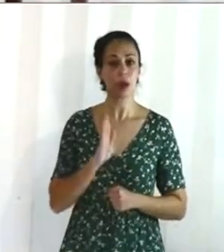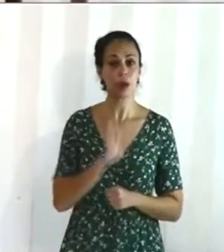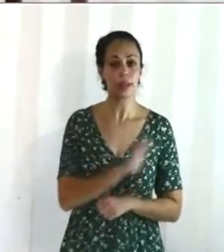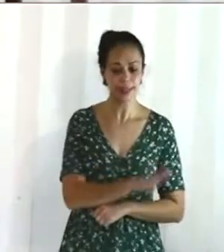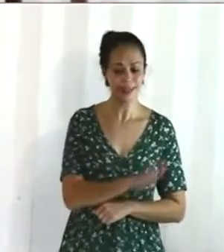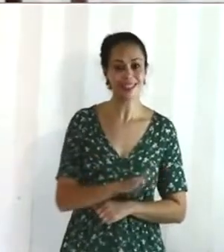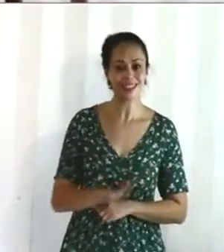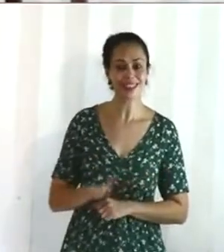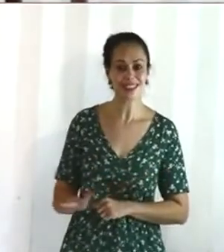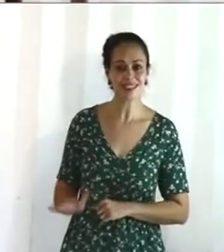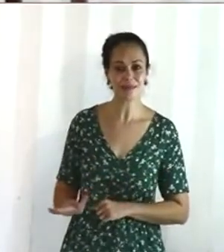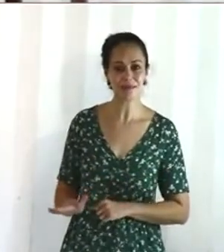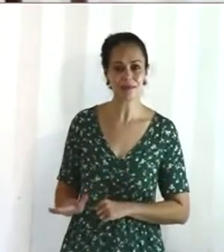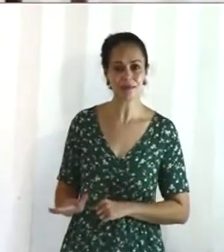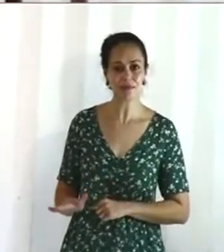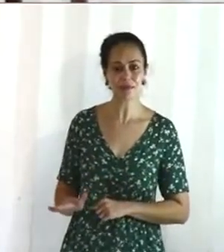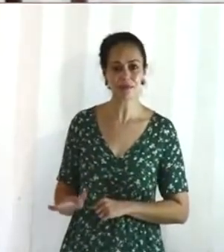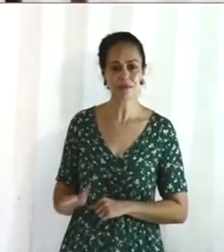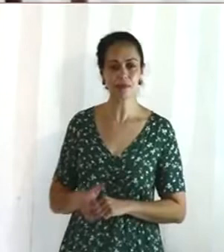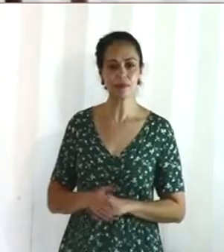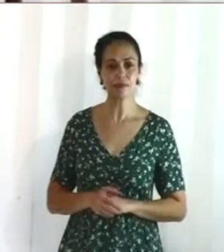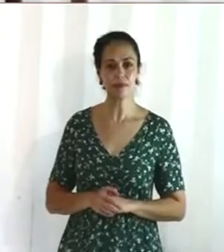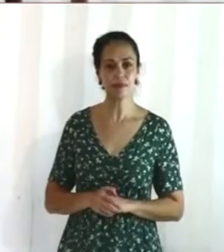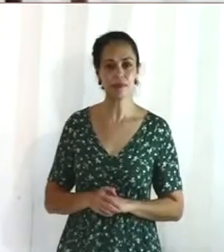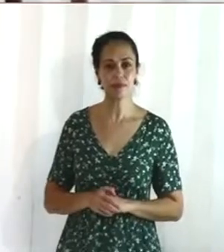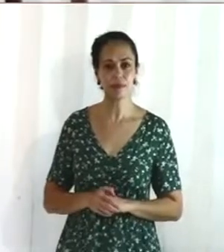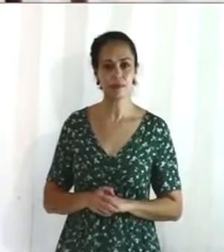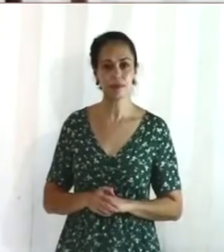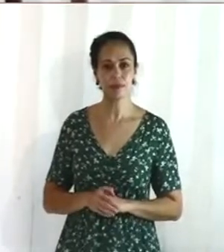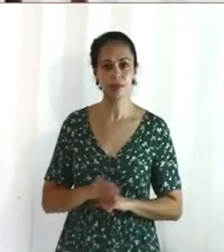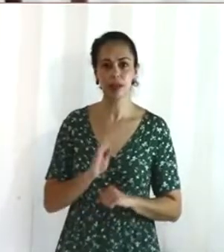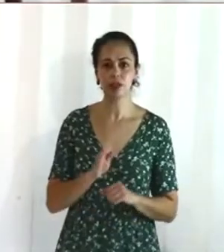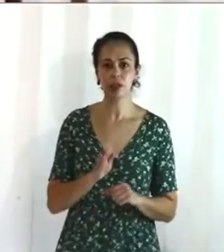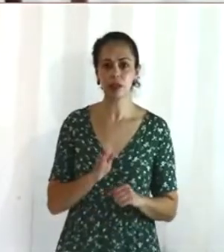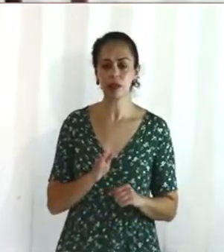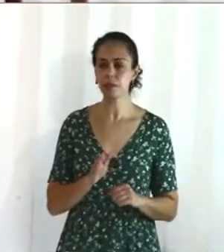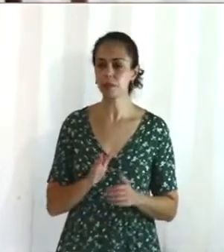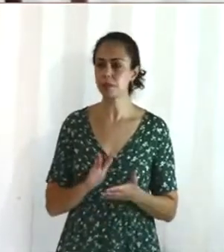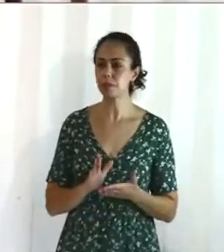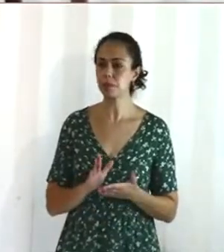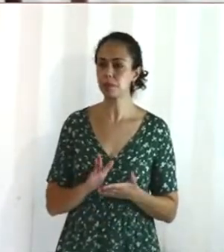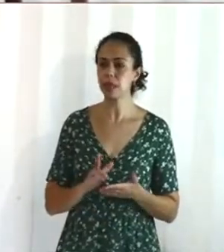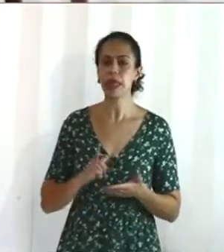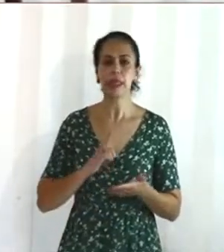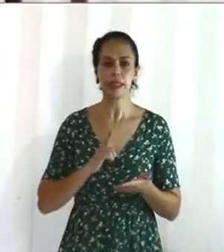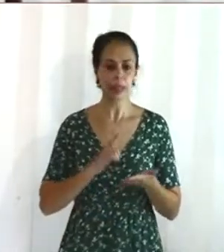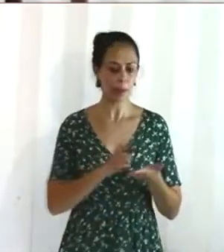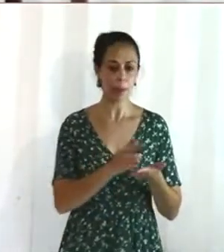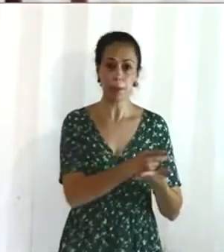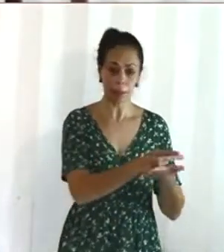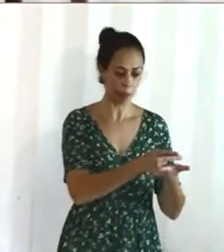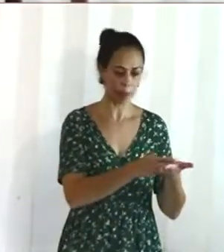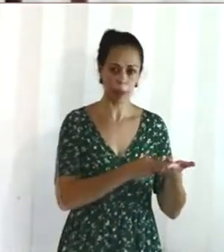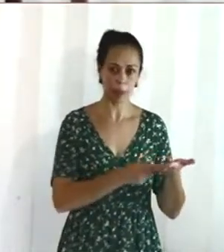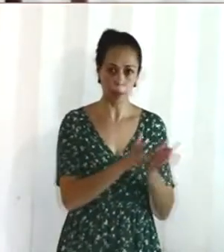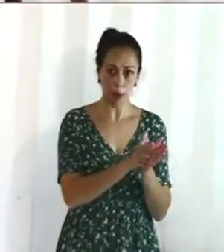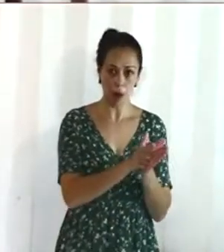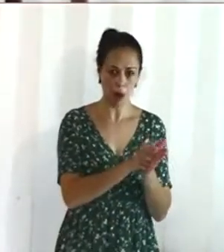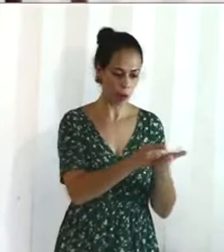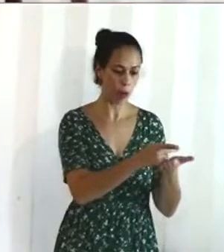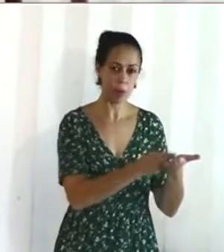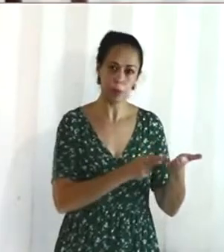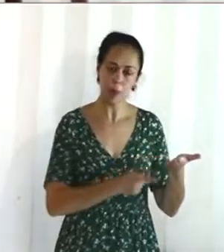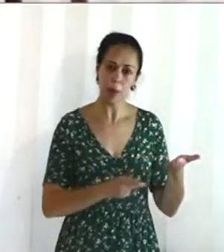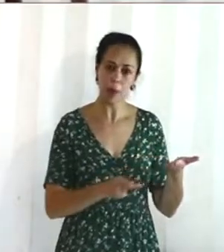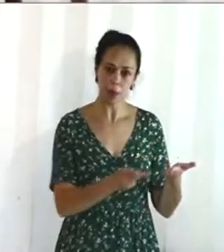crianças, o Murilo está providenciando aí as pranchetas. Crianças, o que